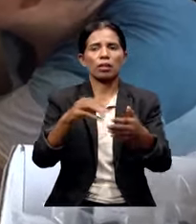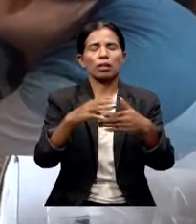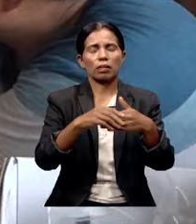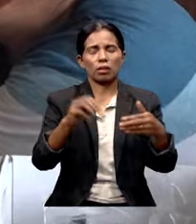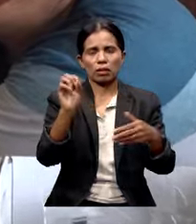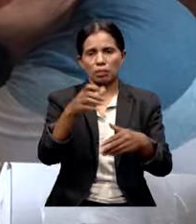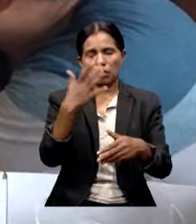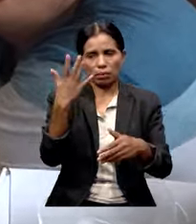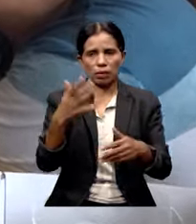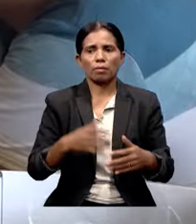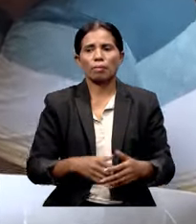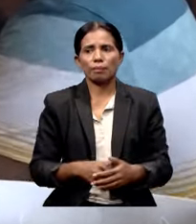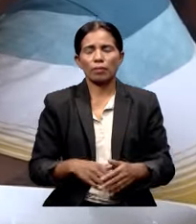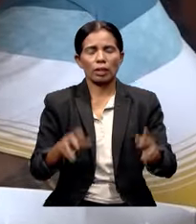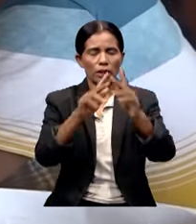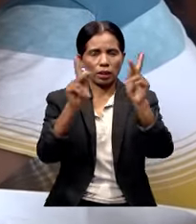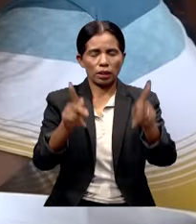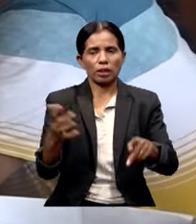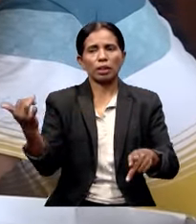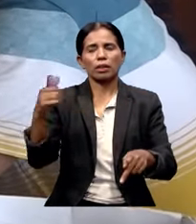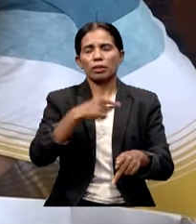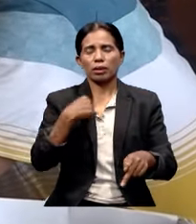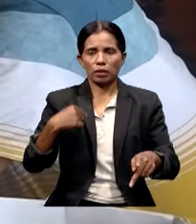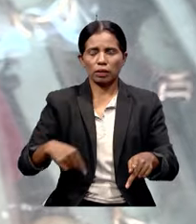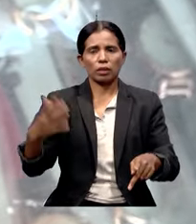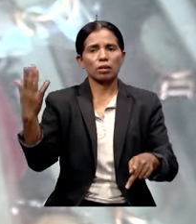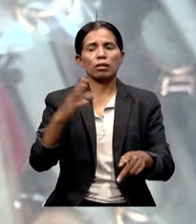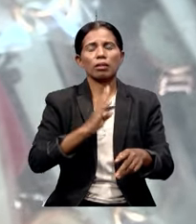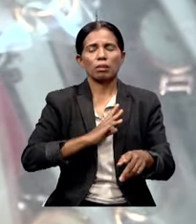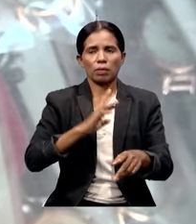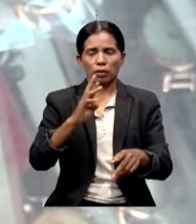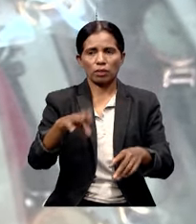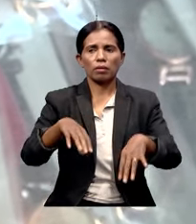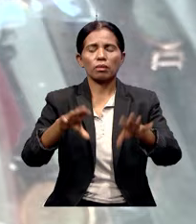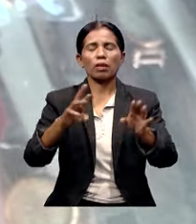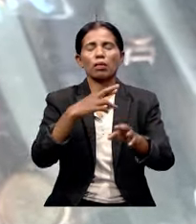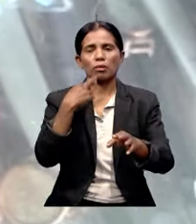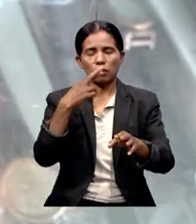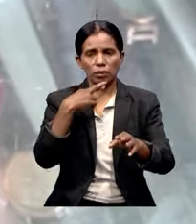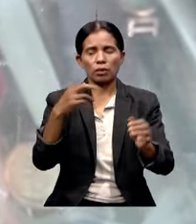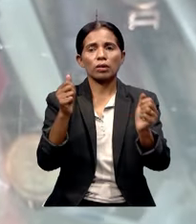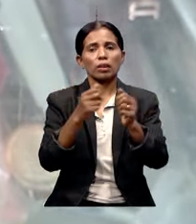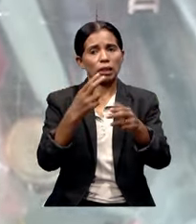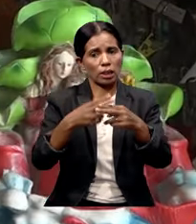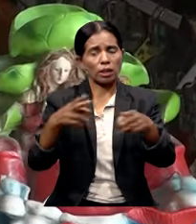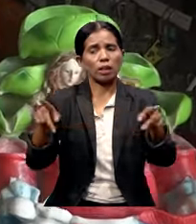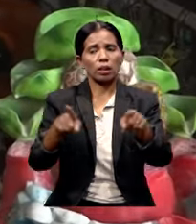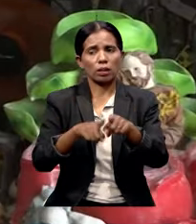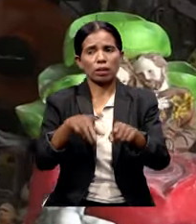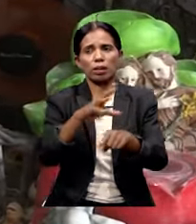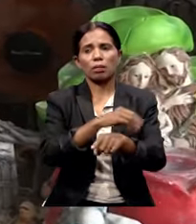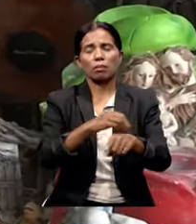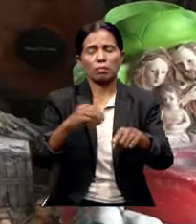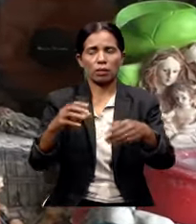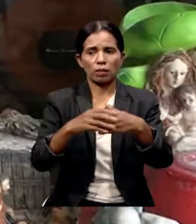Lima. Além de ne loza cinesa balu ni parte ao dia, no pecora mos, fam fos marca a morte da família ne, o folha em dólar, são os em